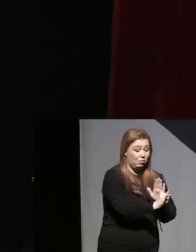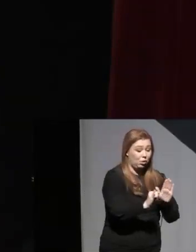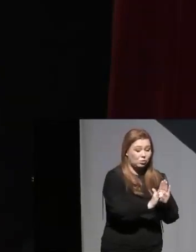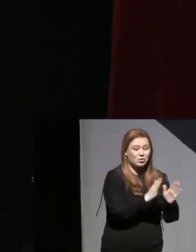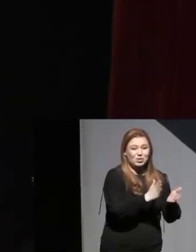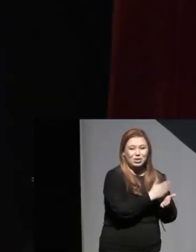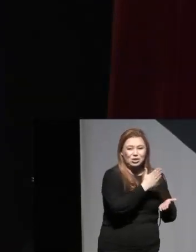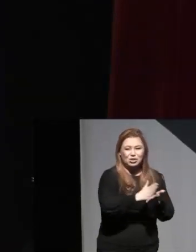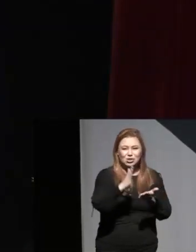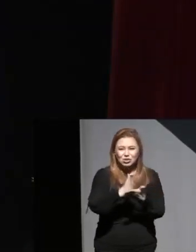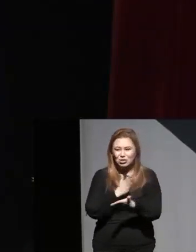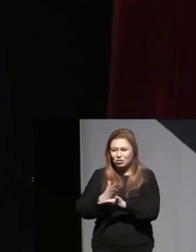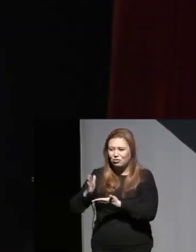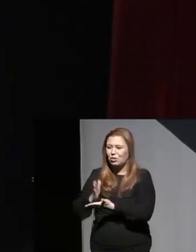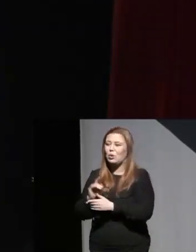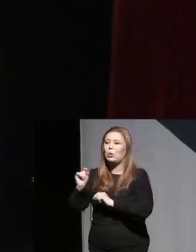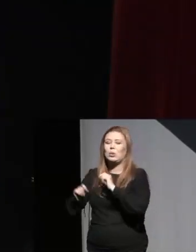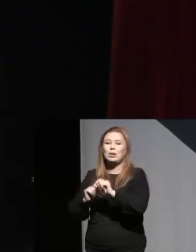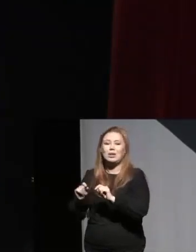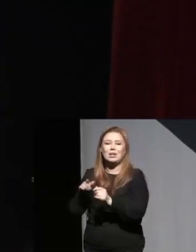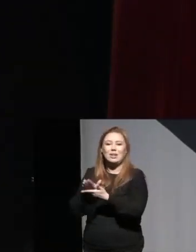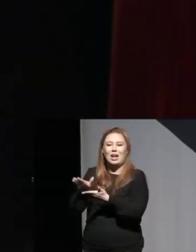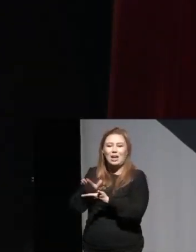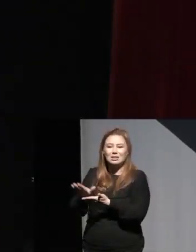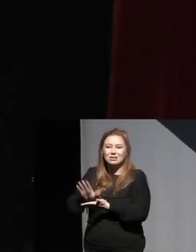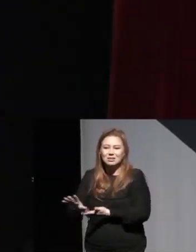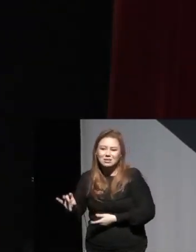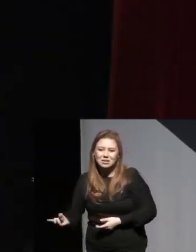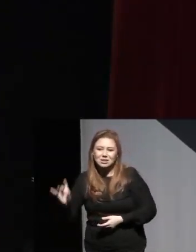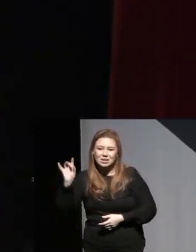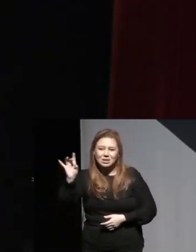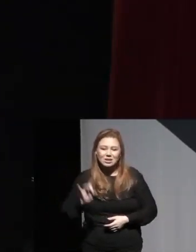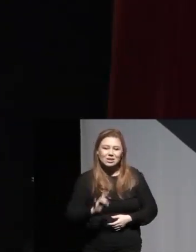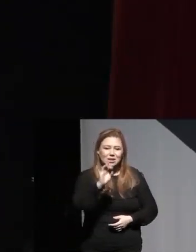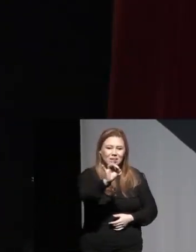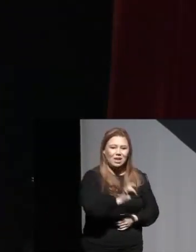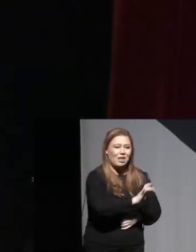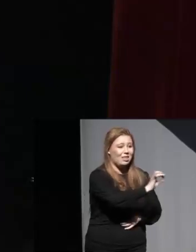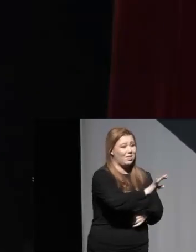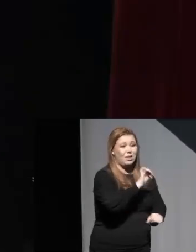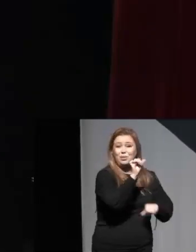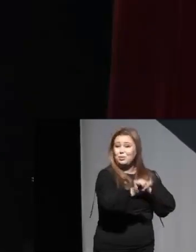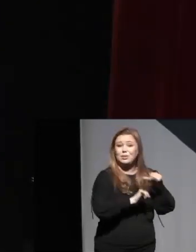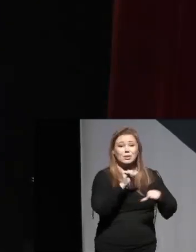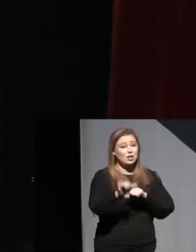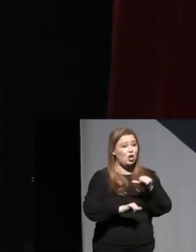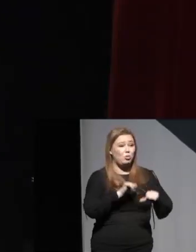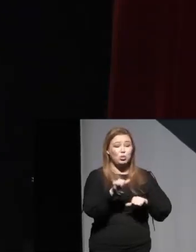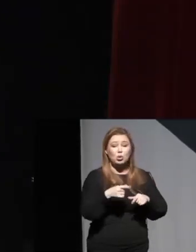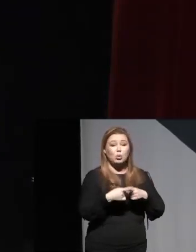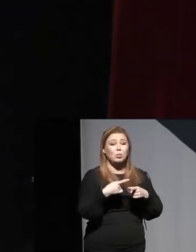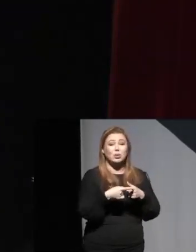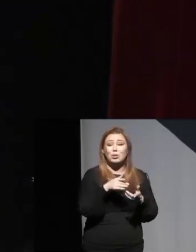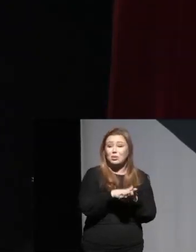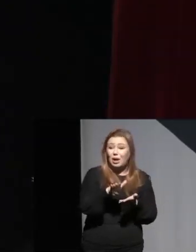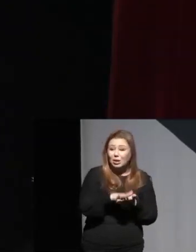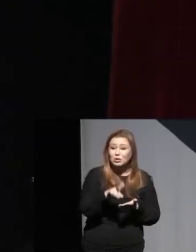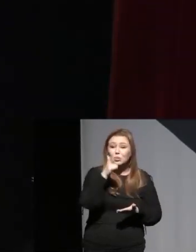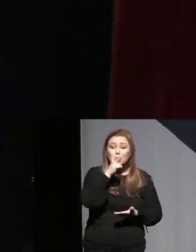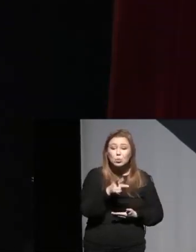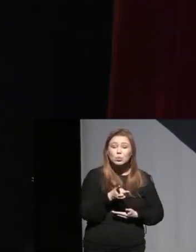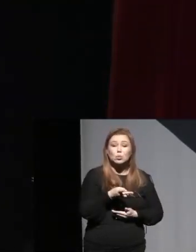com as competências e gastos dessas competências que não mudaram, com os gastos continuam sendo elevados de acordo